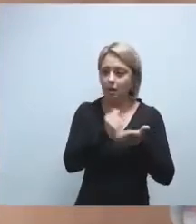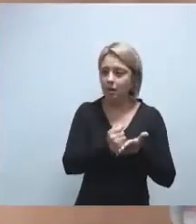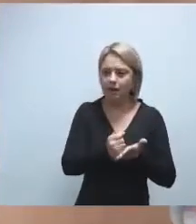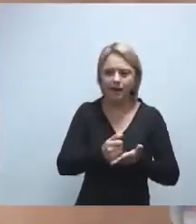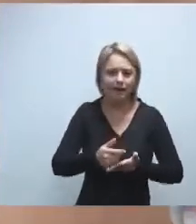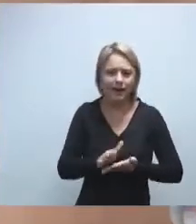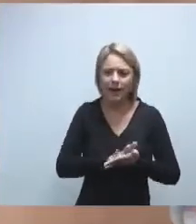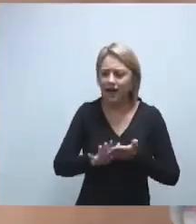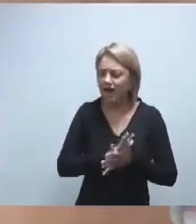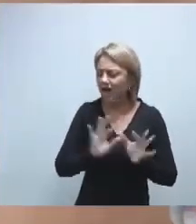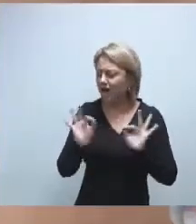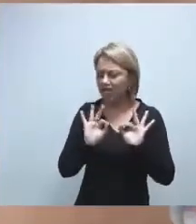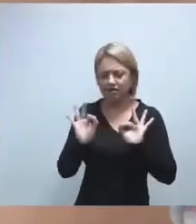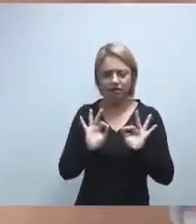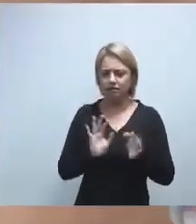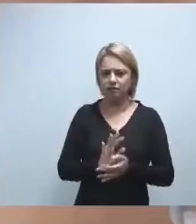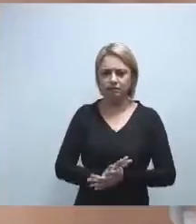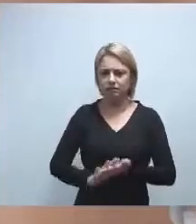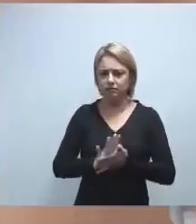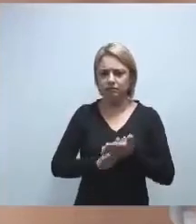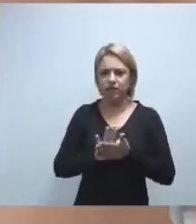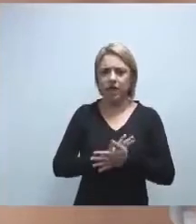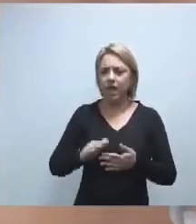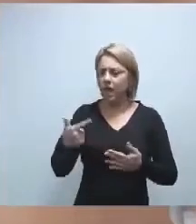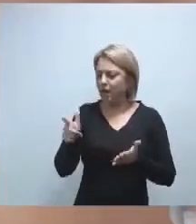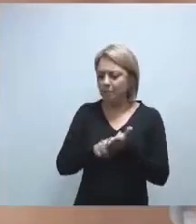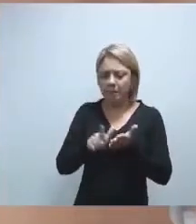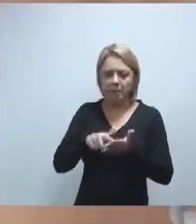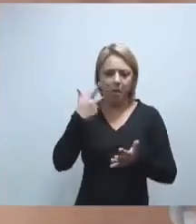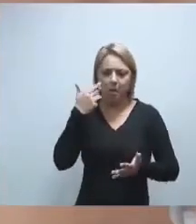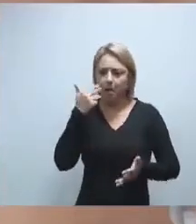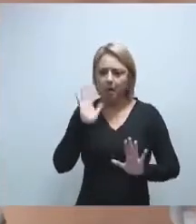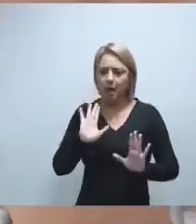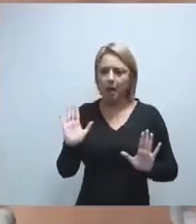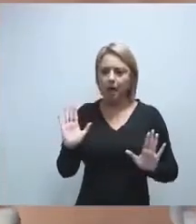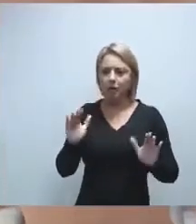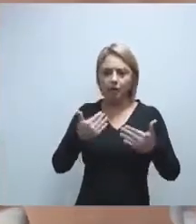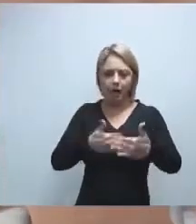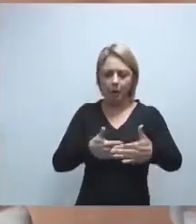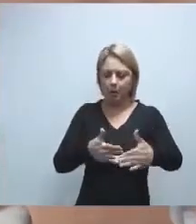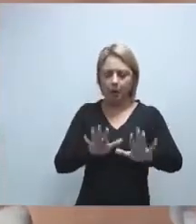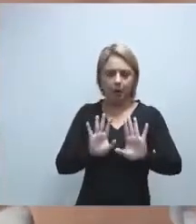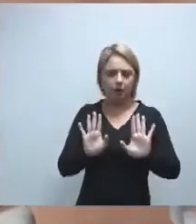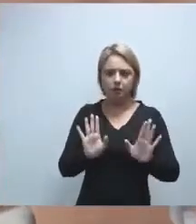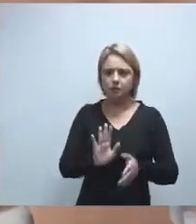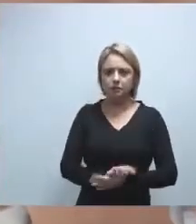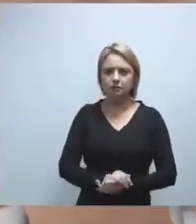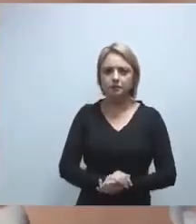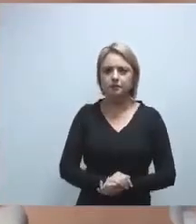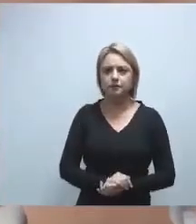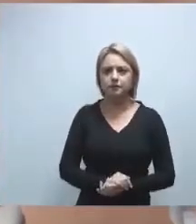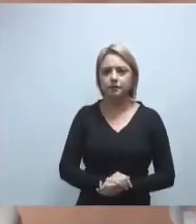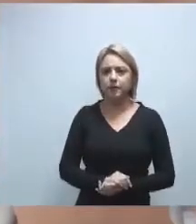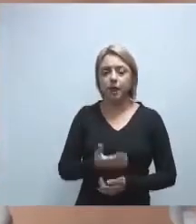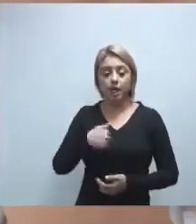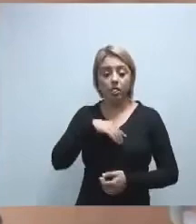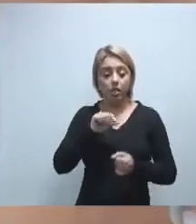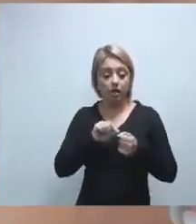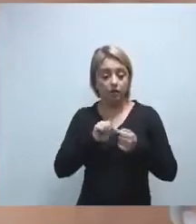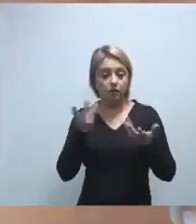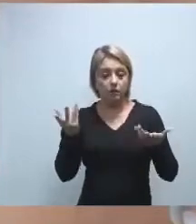procuradoria de nada nós não era papel comum a 4 aí que nós nós mesmos que